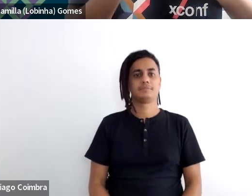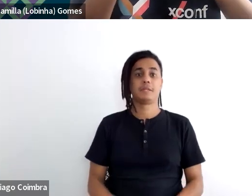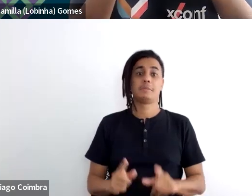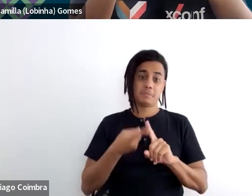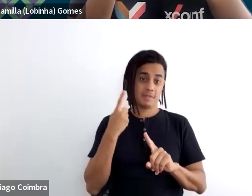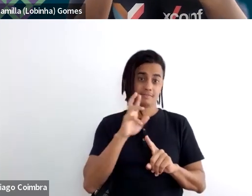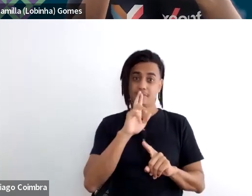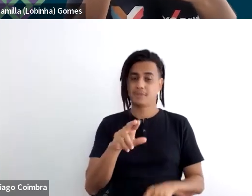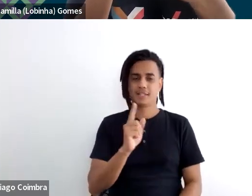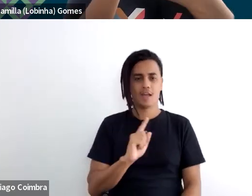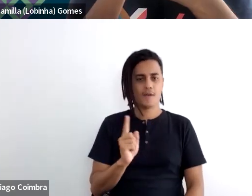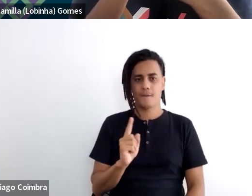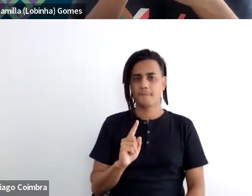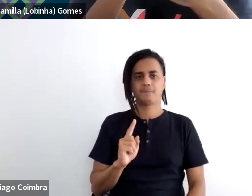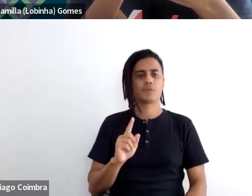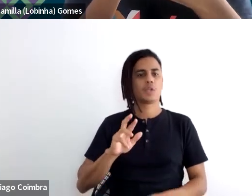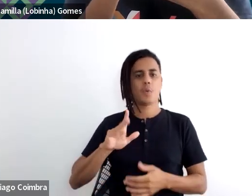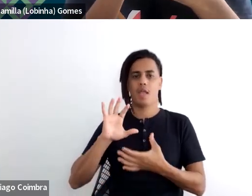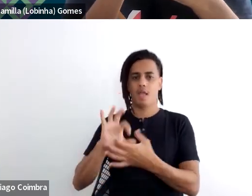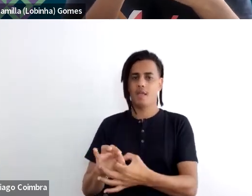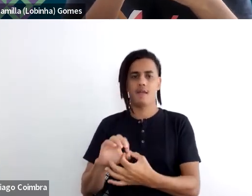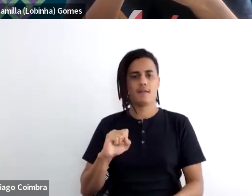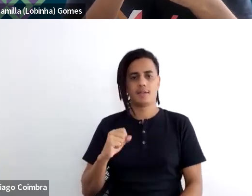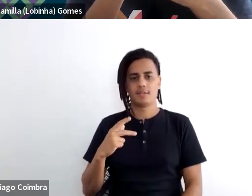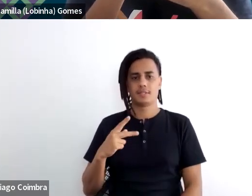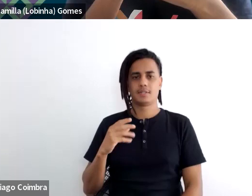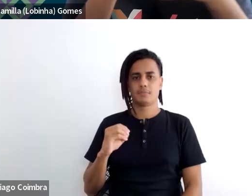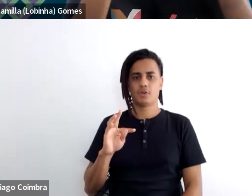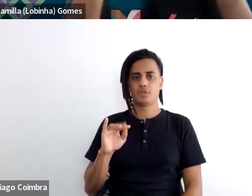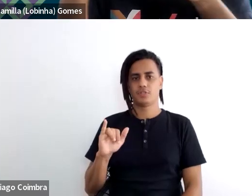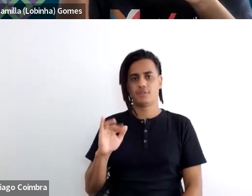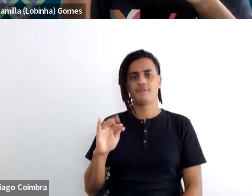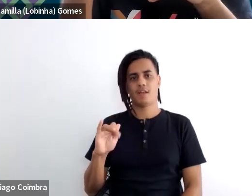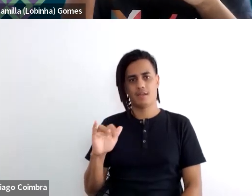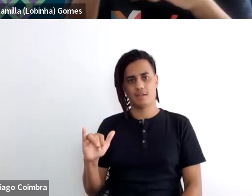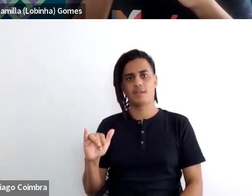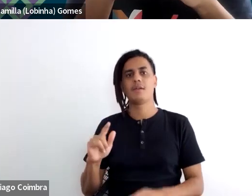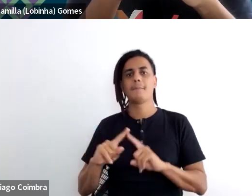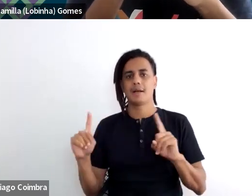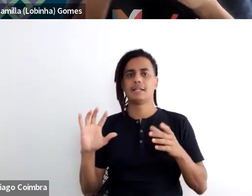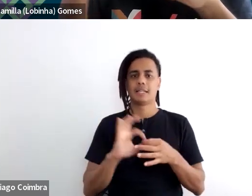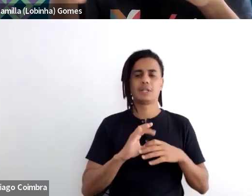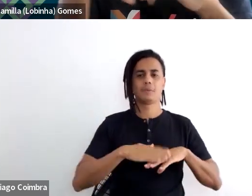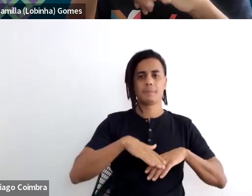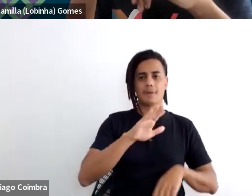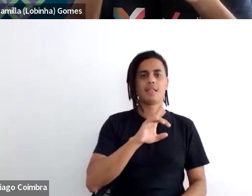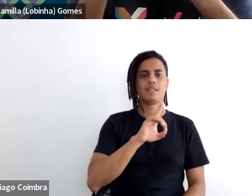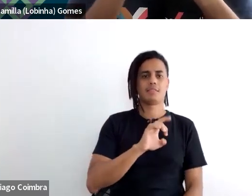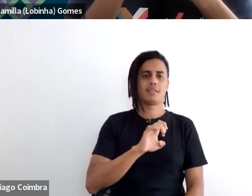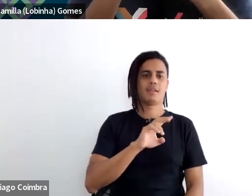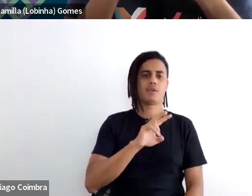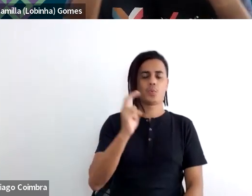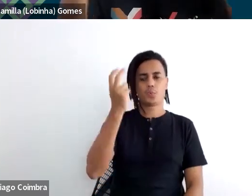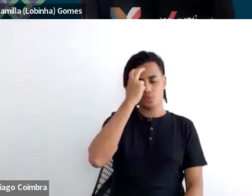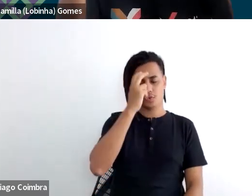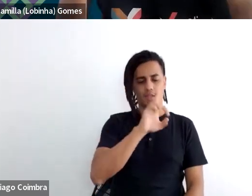não tem a ver com o modelo do Spotify, mas quando a gente fala de times cross-funcionais, tem mais a ver com DevOps mesmo, com a cultura DevOps. O